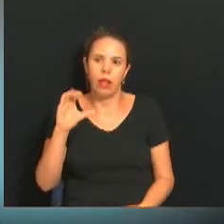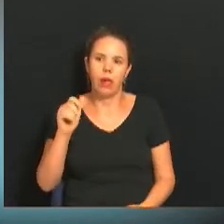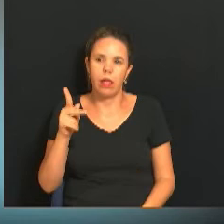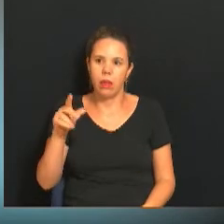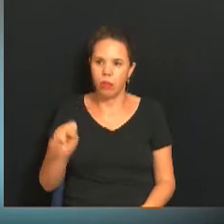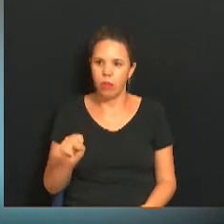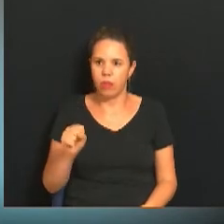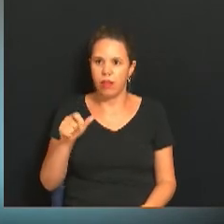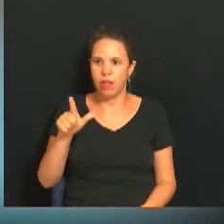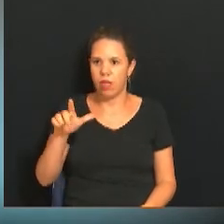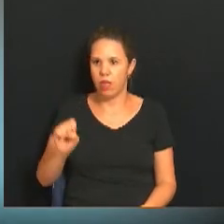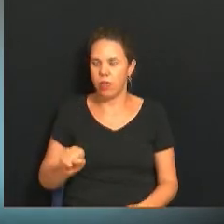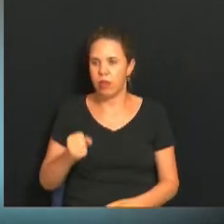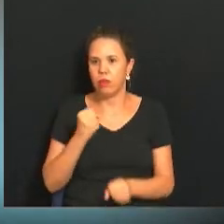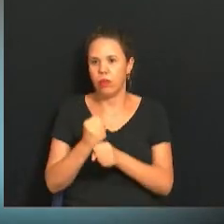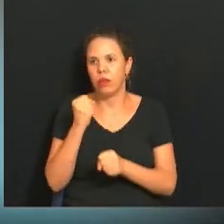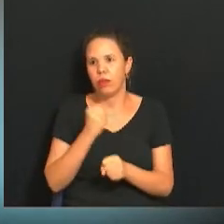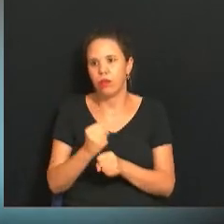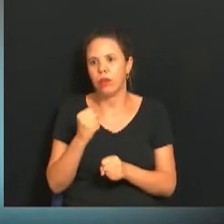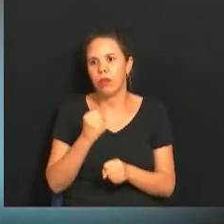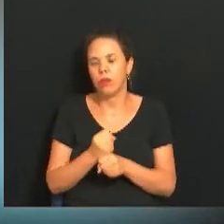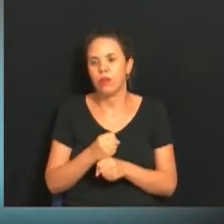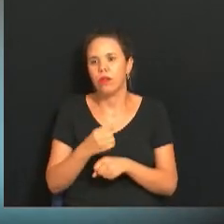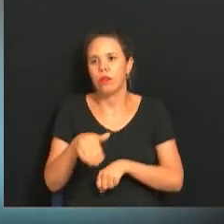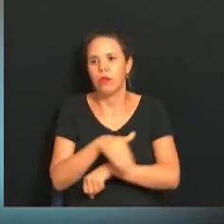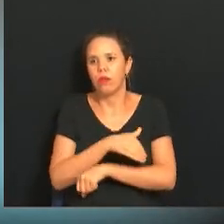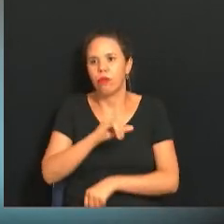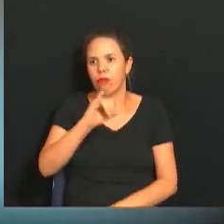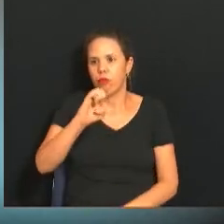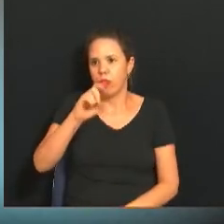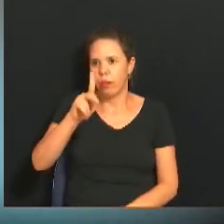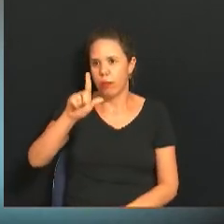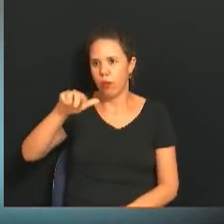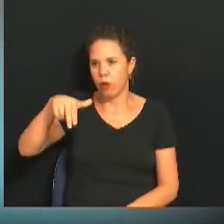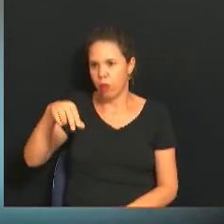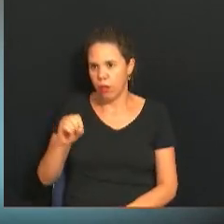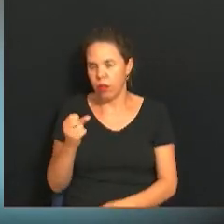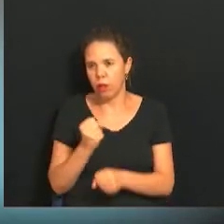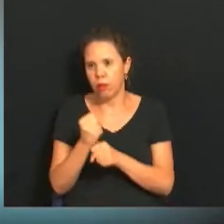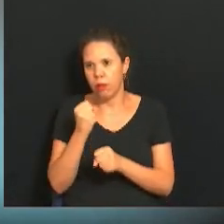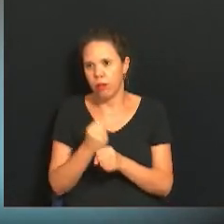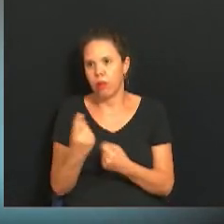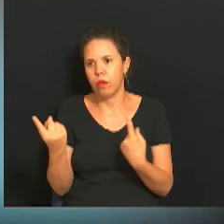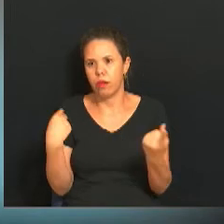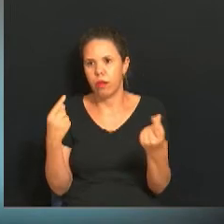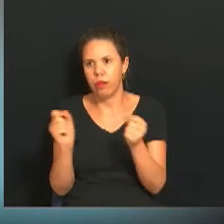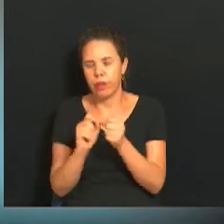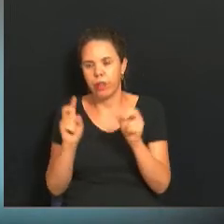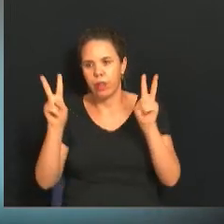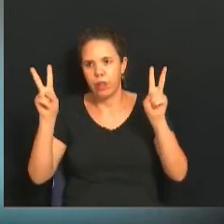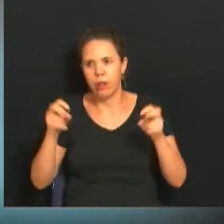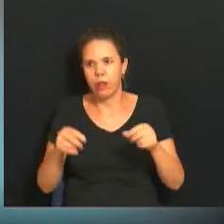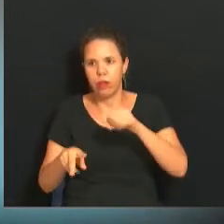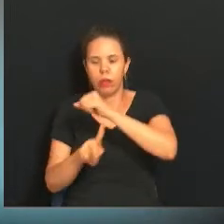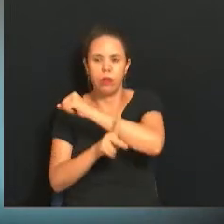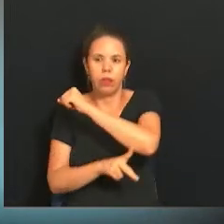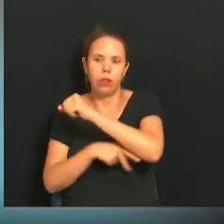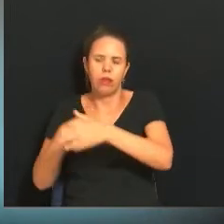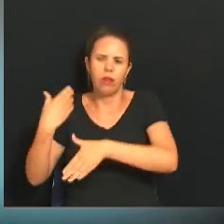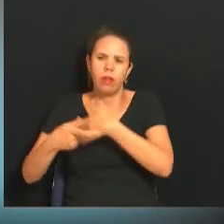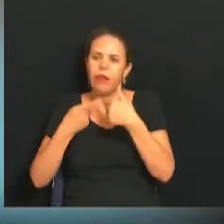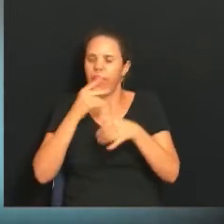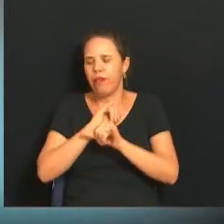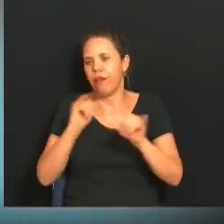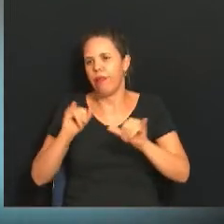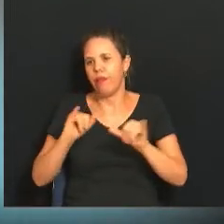revitalizada, também tenho cobrado a questão da José Paulino, para que também faça a revitalização da José Paulino. Essa questão do viaduto, a gente vinha falando bastante ali,